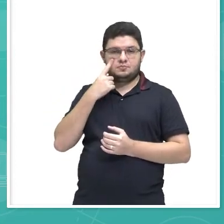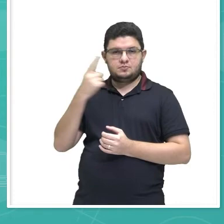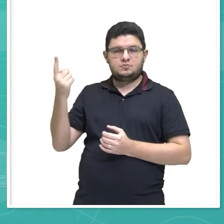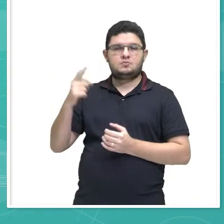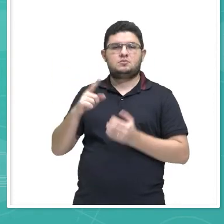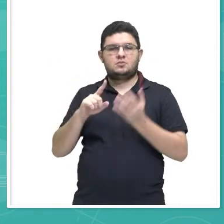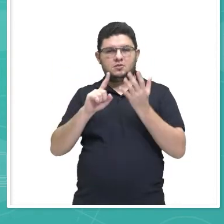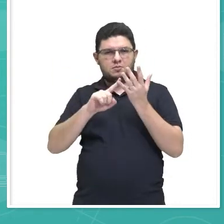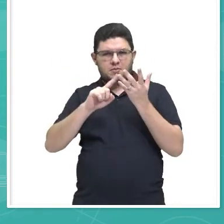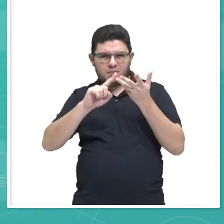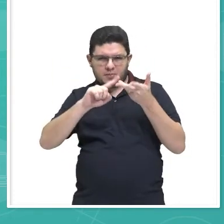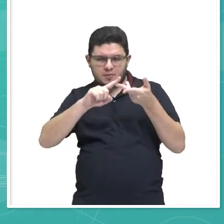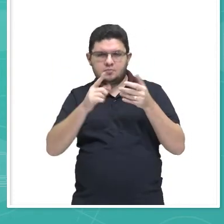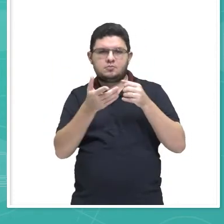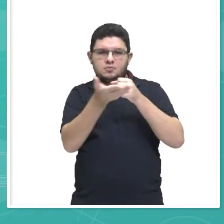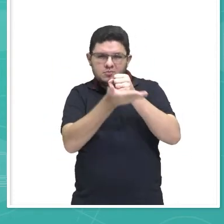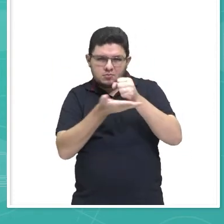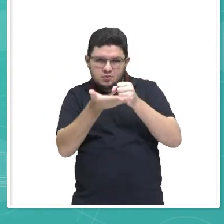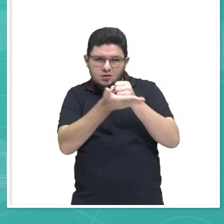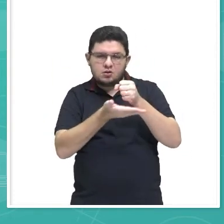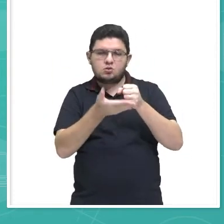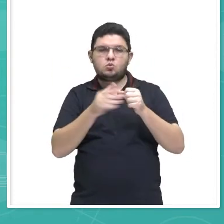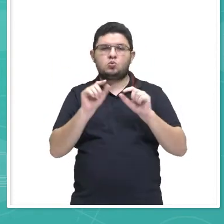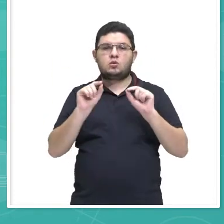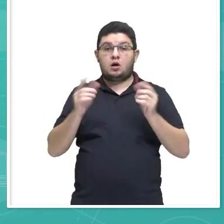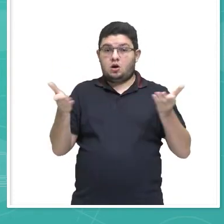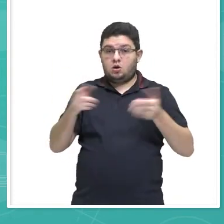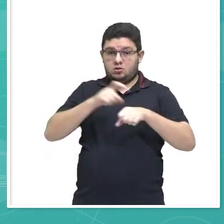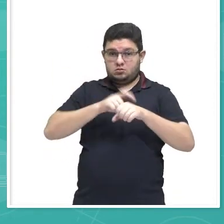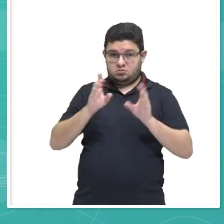judô, pessoal. E agora vamos para a nossa DLI.